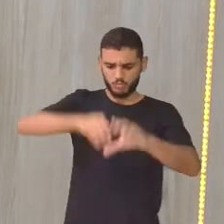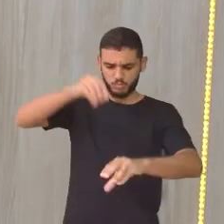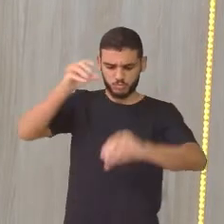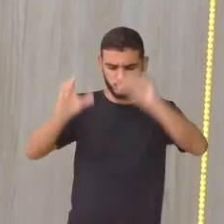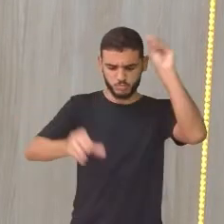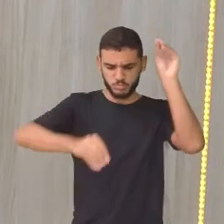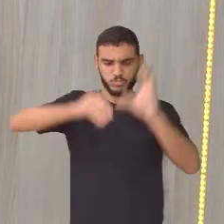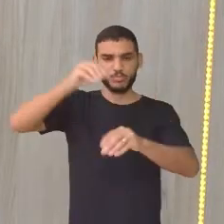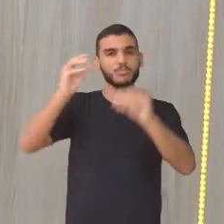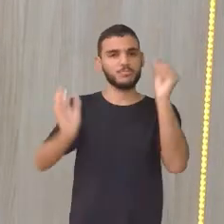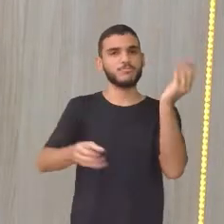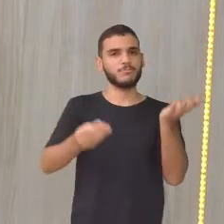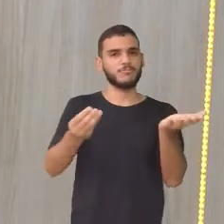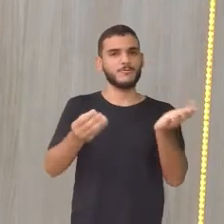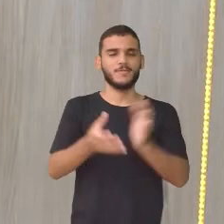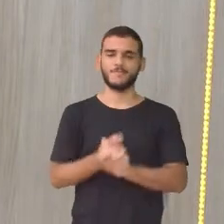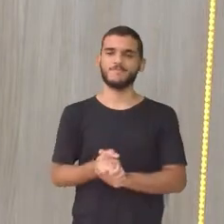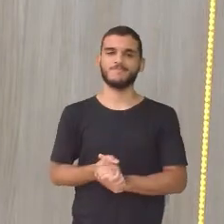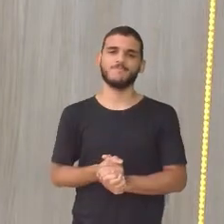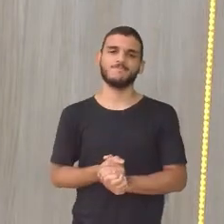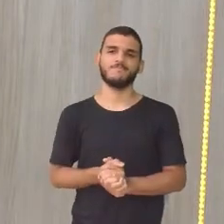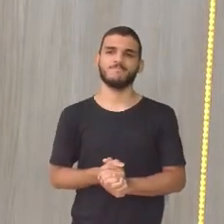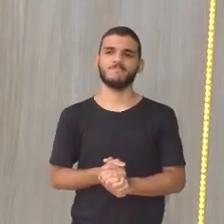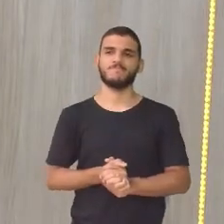fazendo algumas mágicas.